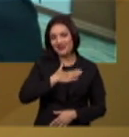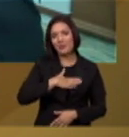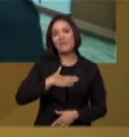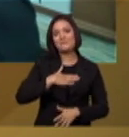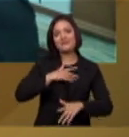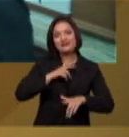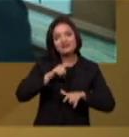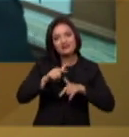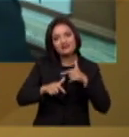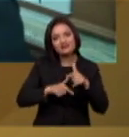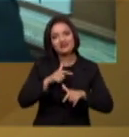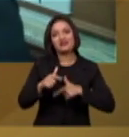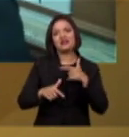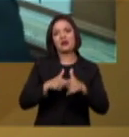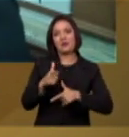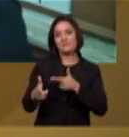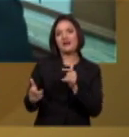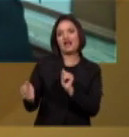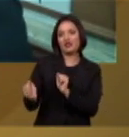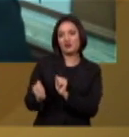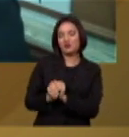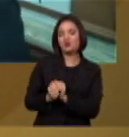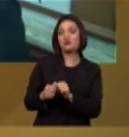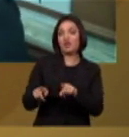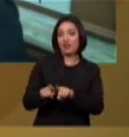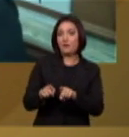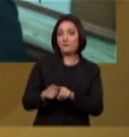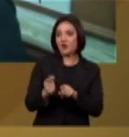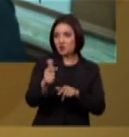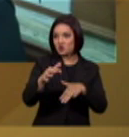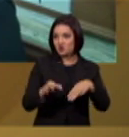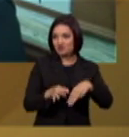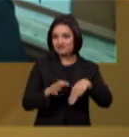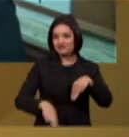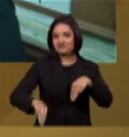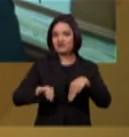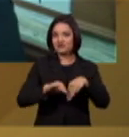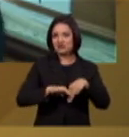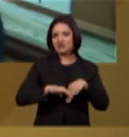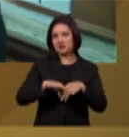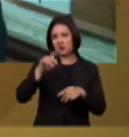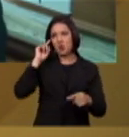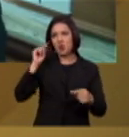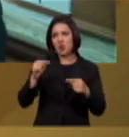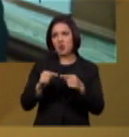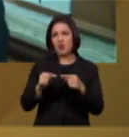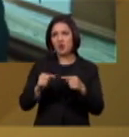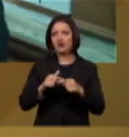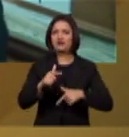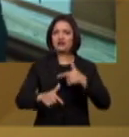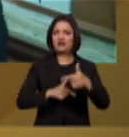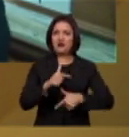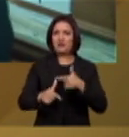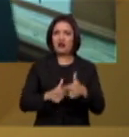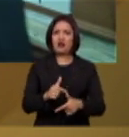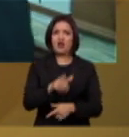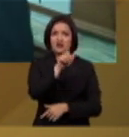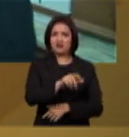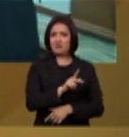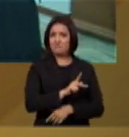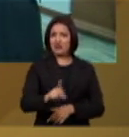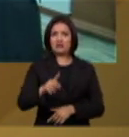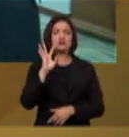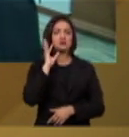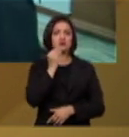como também tem os colegas, sob a coordenadoria de Vossa Excelência. Nós estamos vivendo